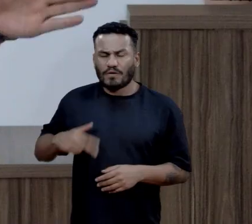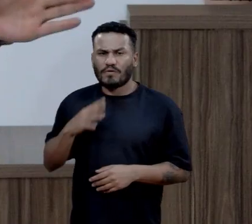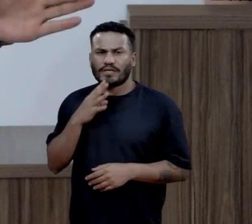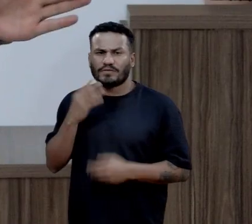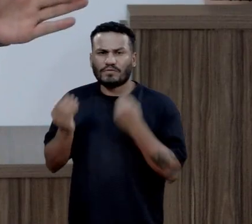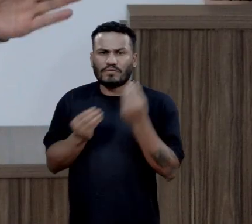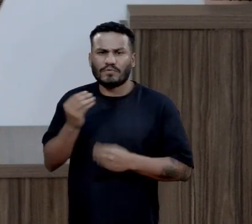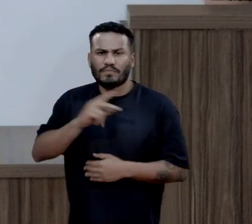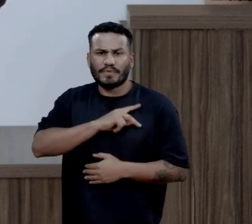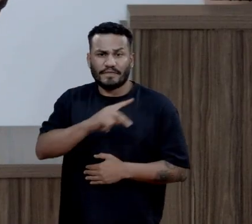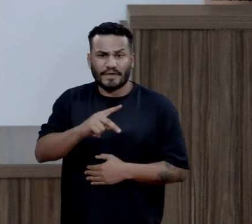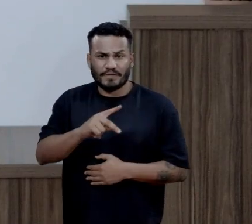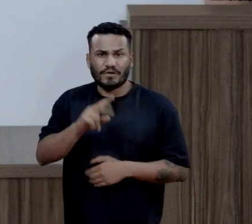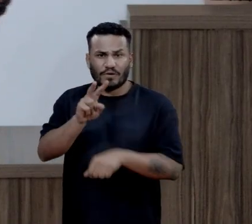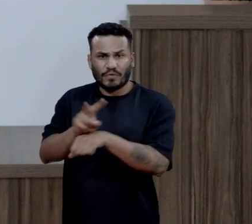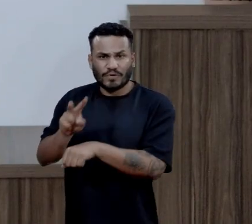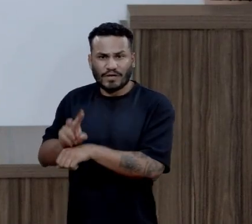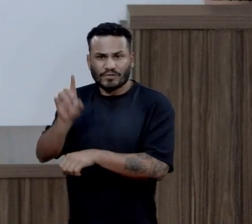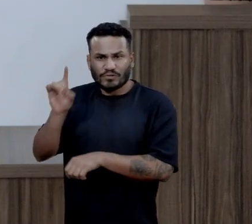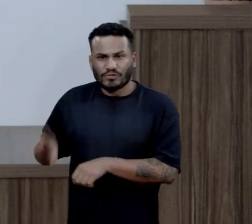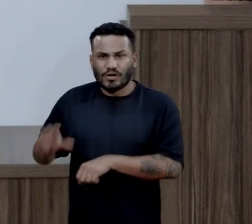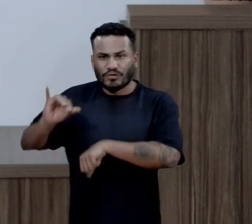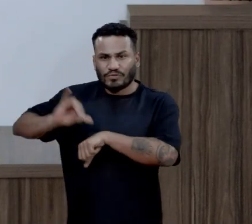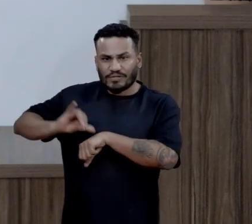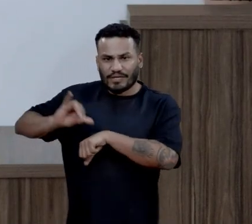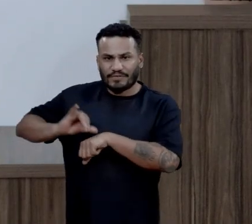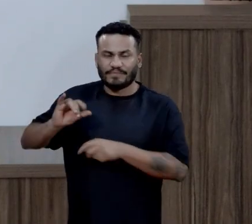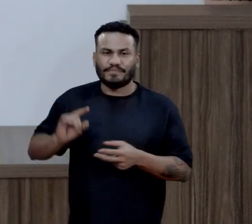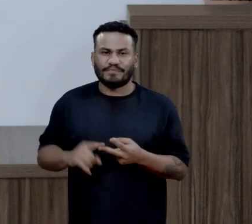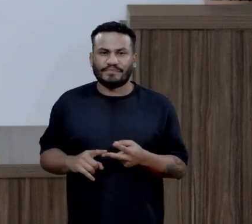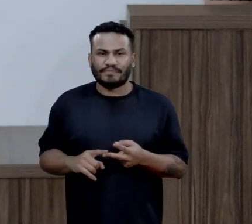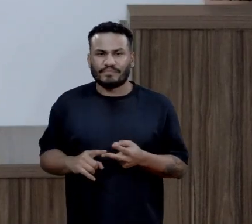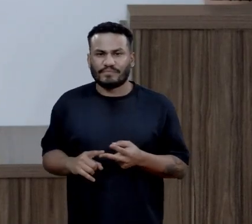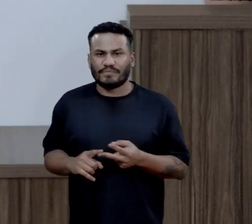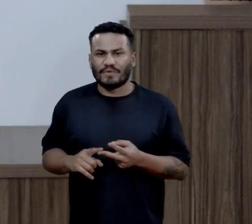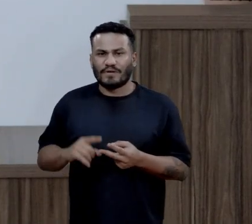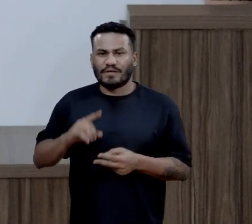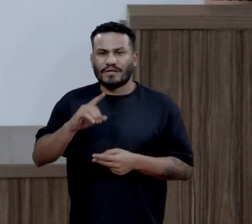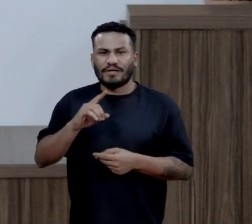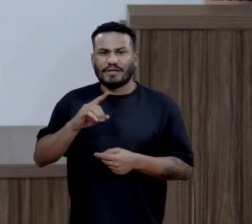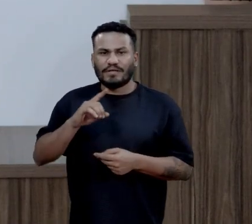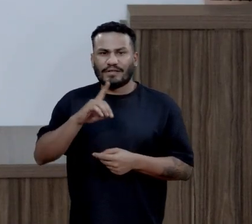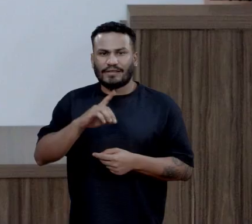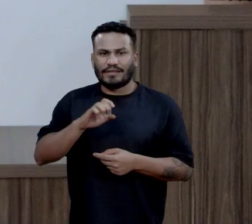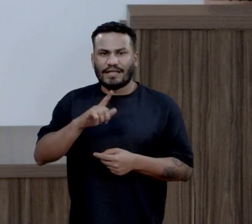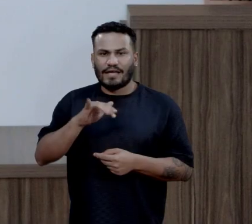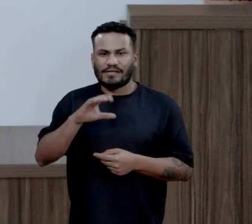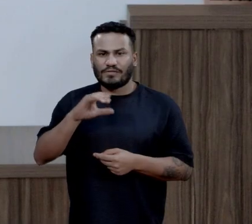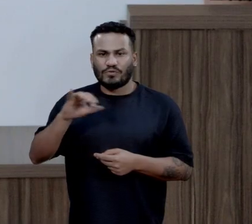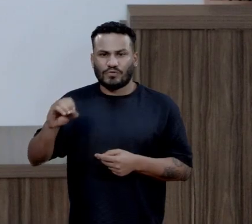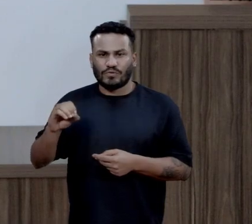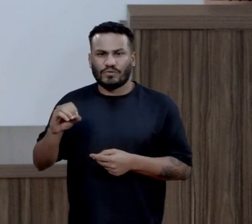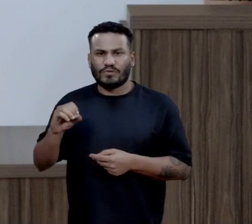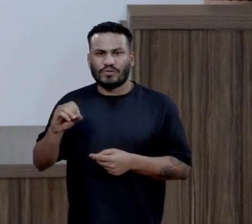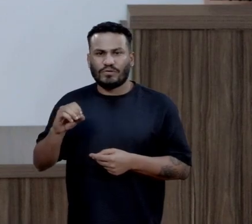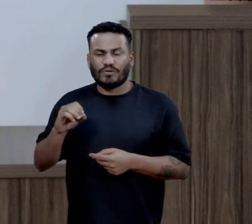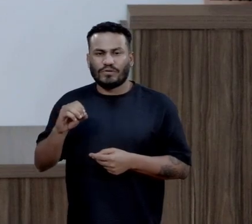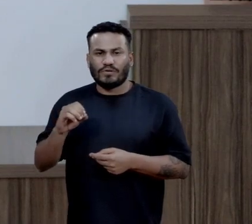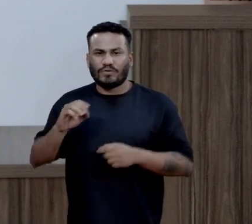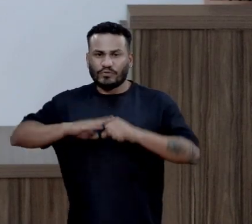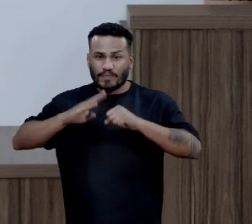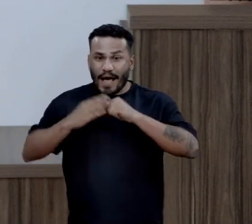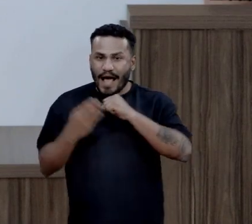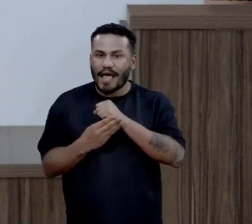conhecido como o prefeito que cuidava apenas do centro. O Décio Lima ficou conhecido como o prefeito